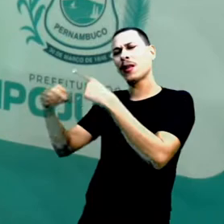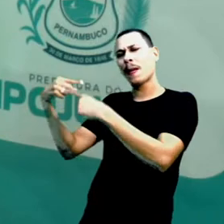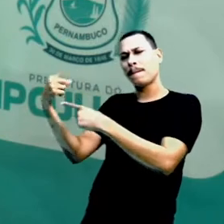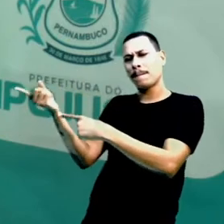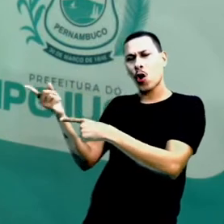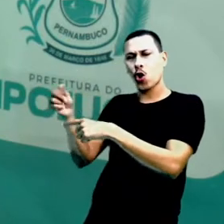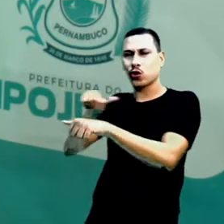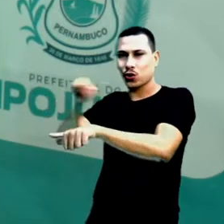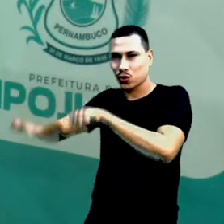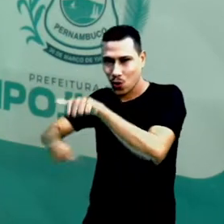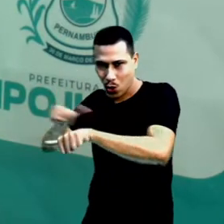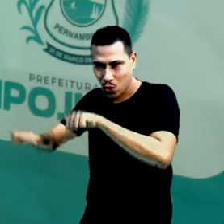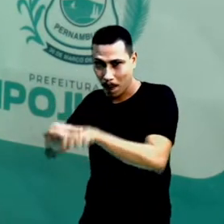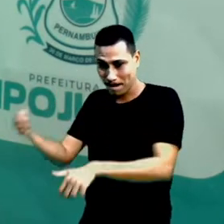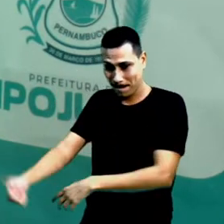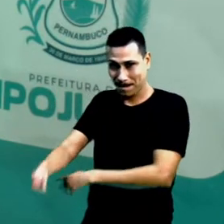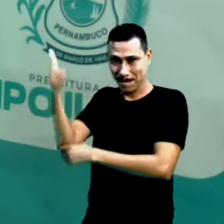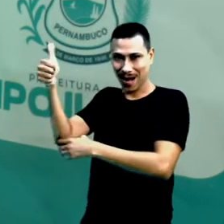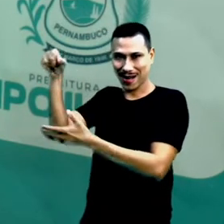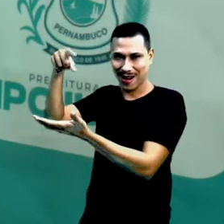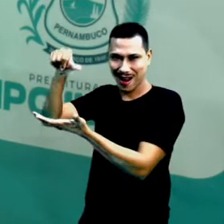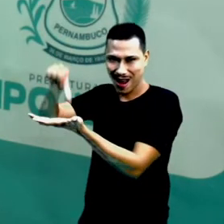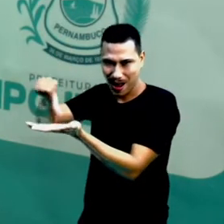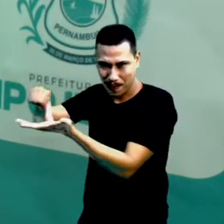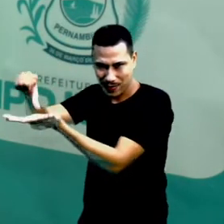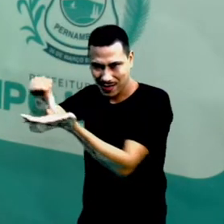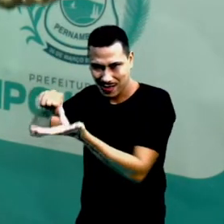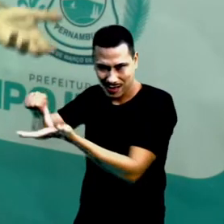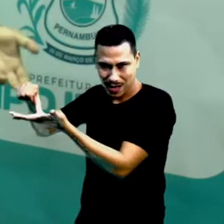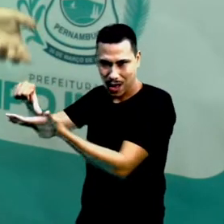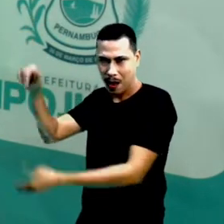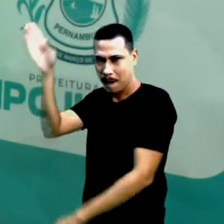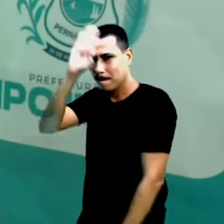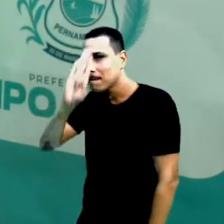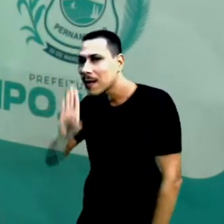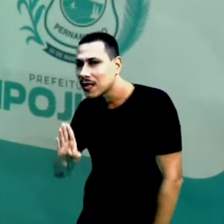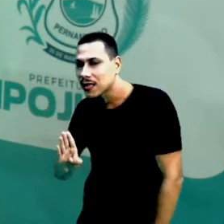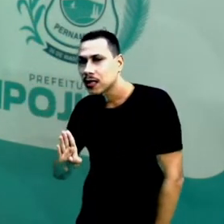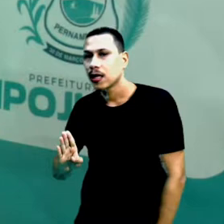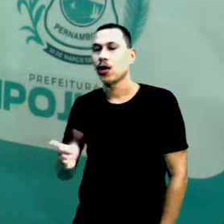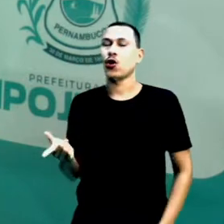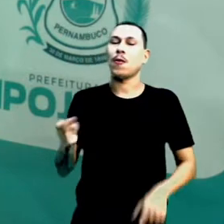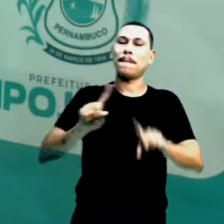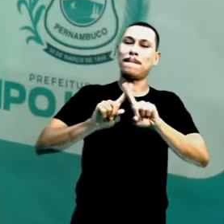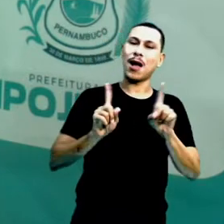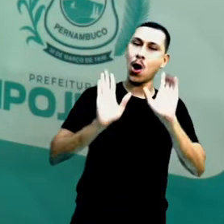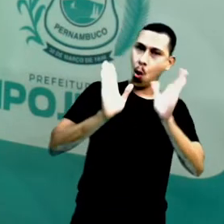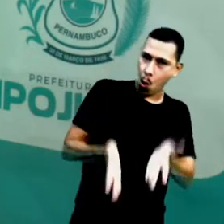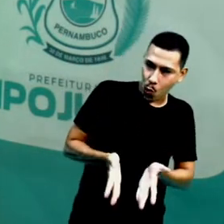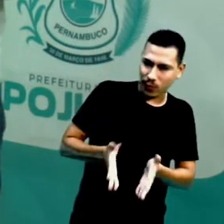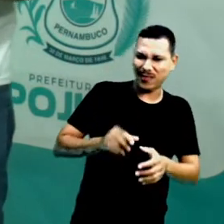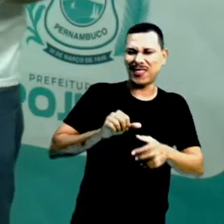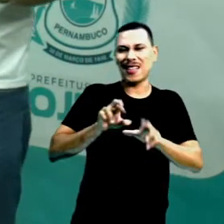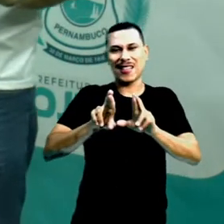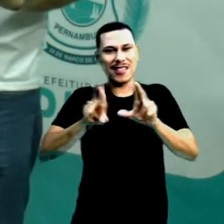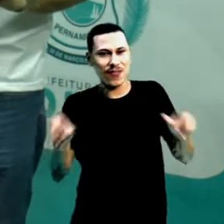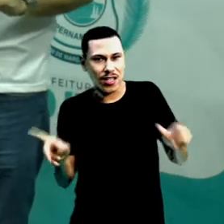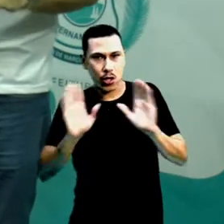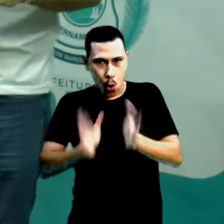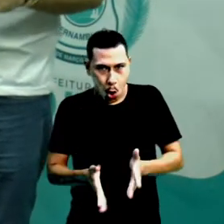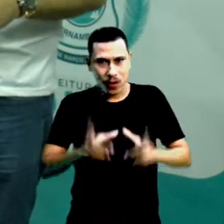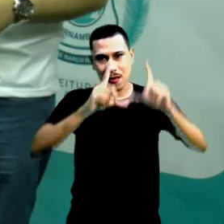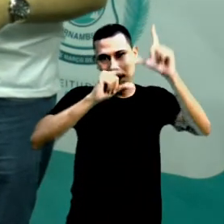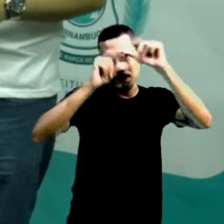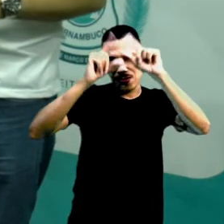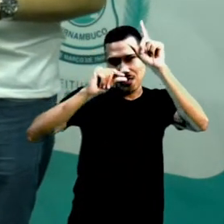primeira capital do Brasil, né? Então, não é como é hoje, Brasília, primeira capital foi o Rio de Janeiro, certo? E